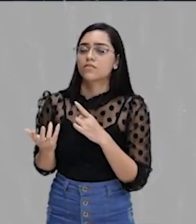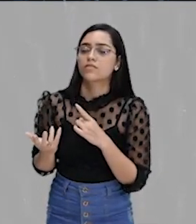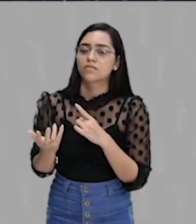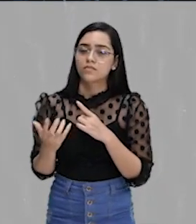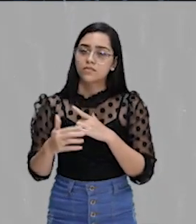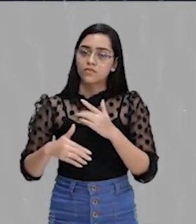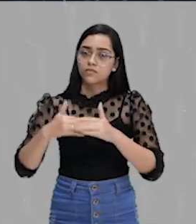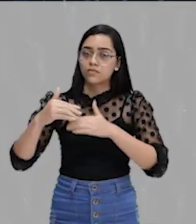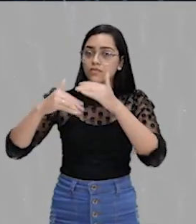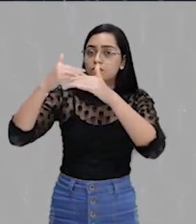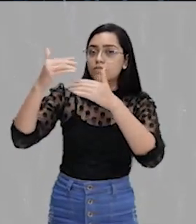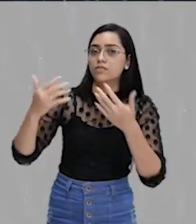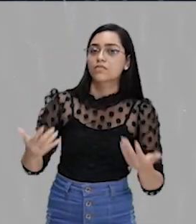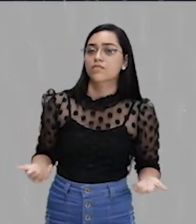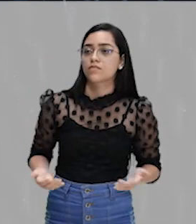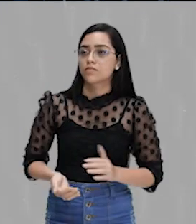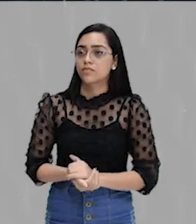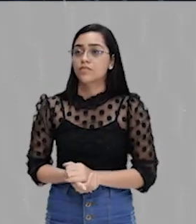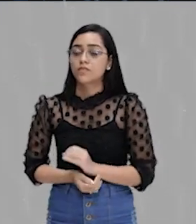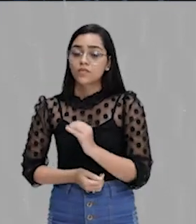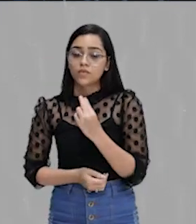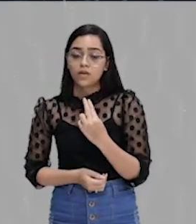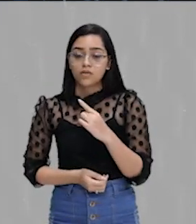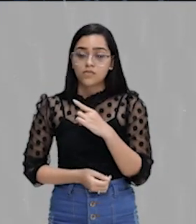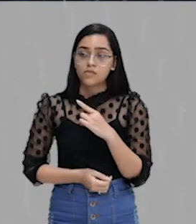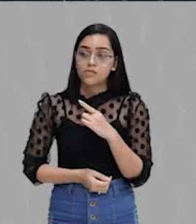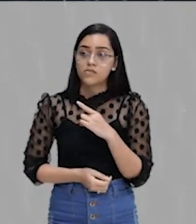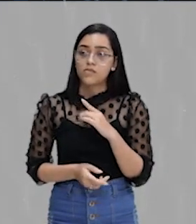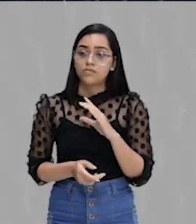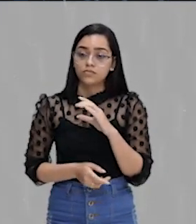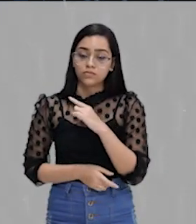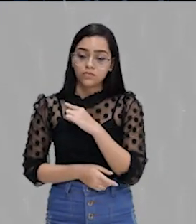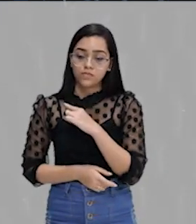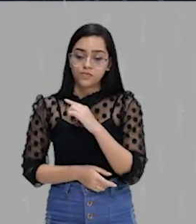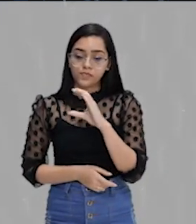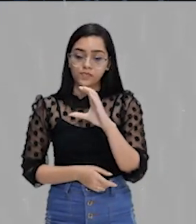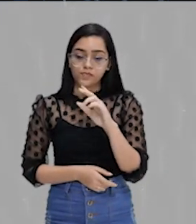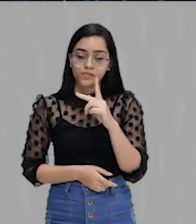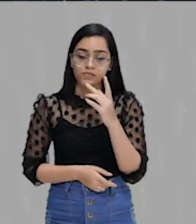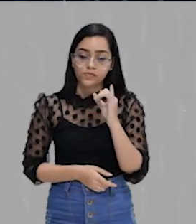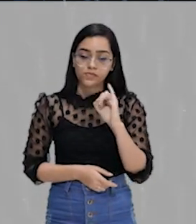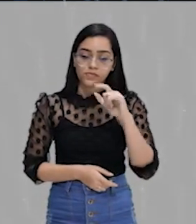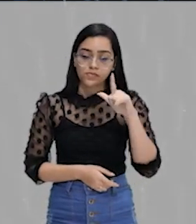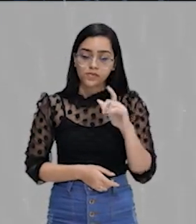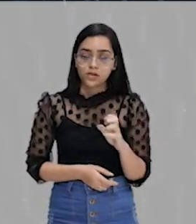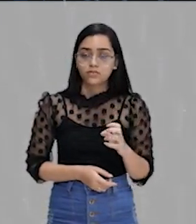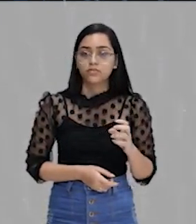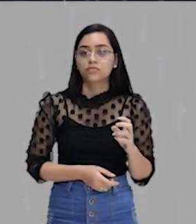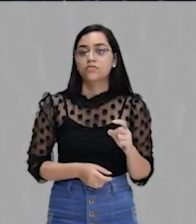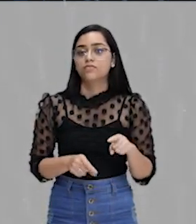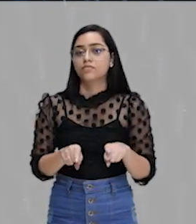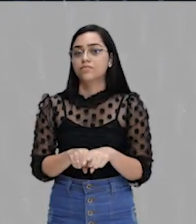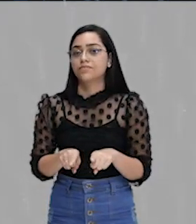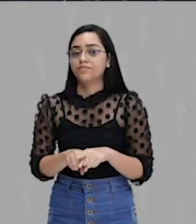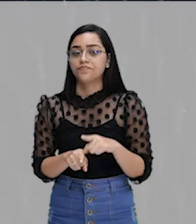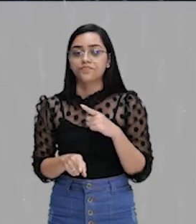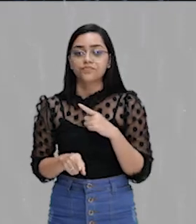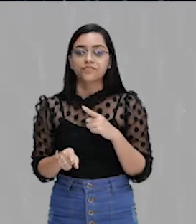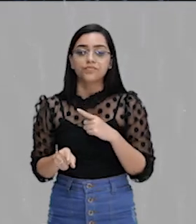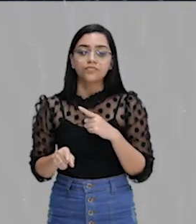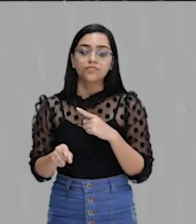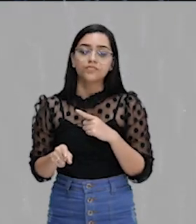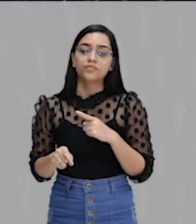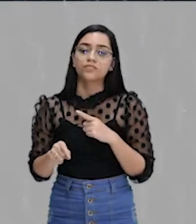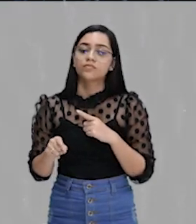de desenvolvimentismo, ou até mesmo o caso do Chile com uma linha neoliberal, onde nós teremos